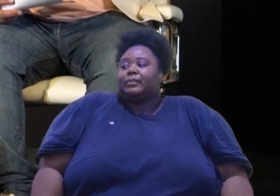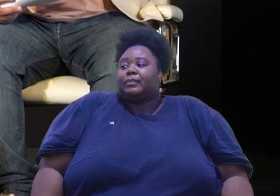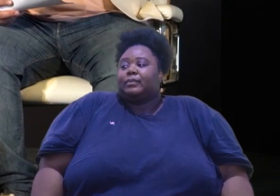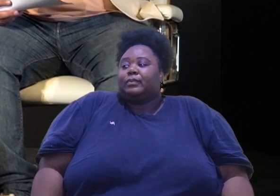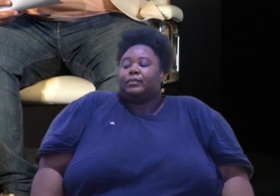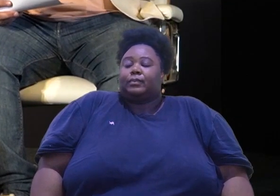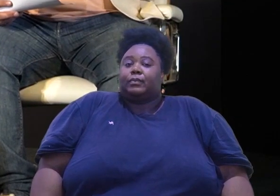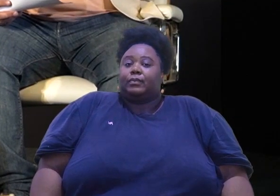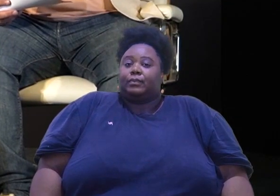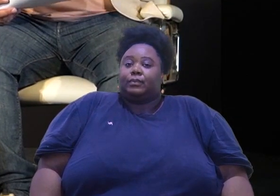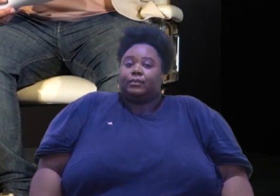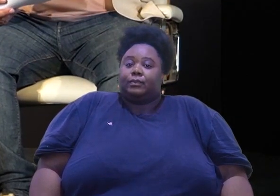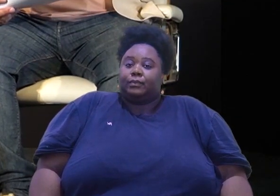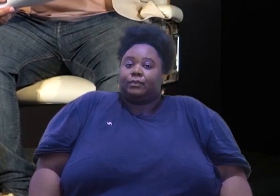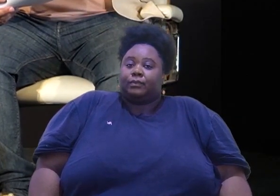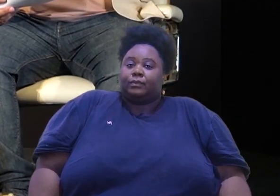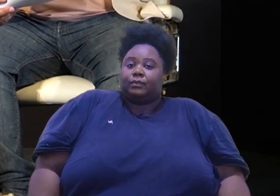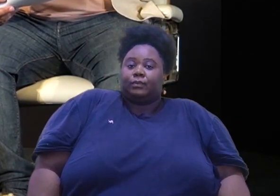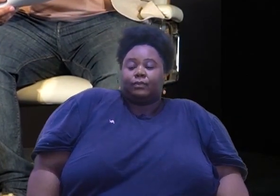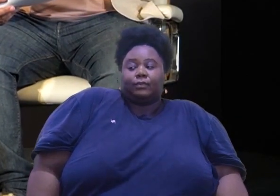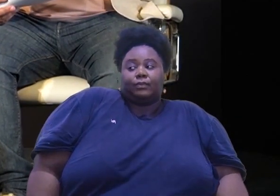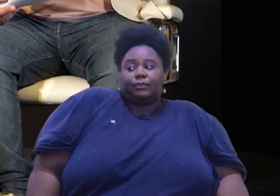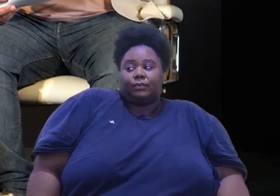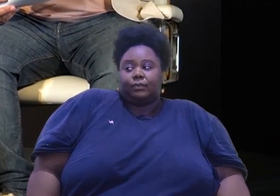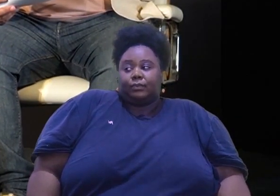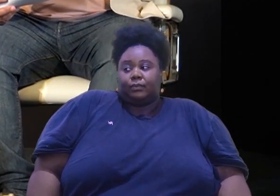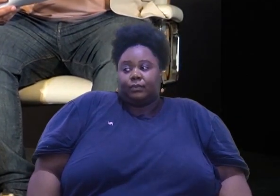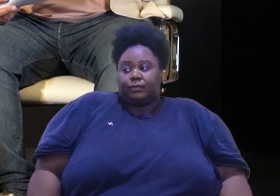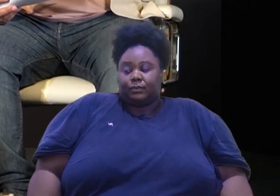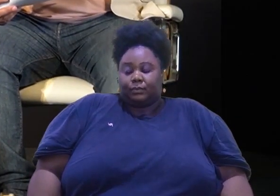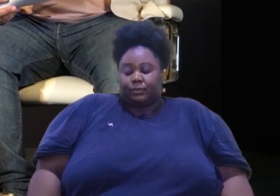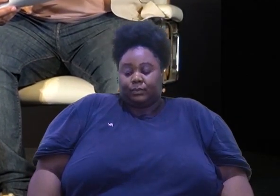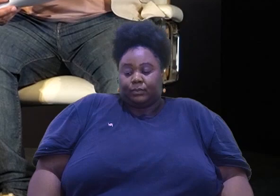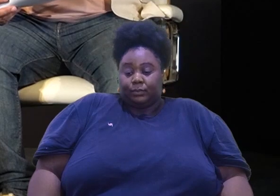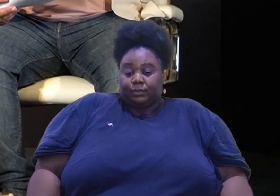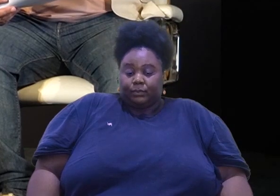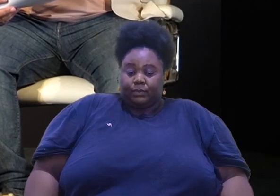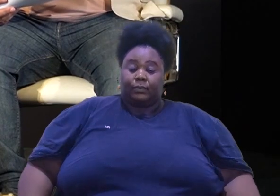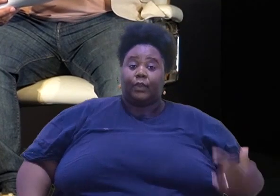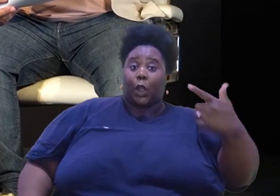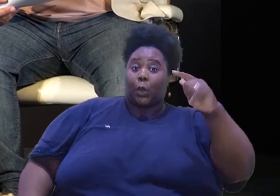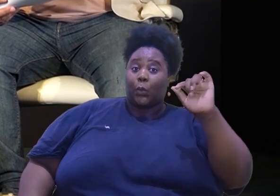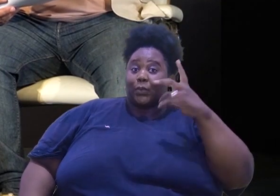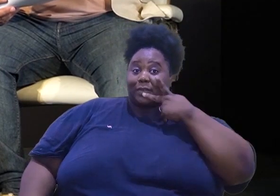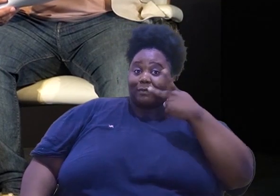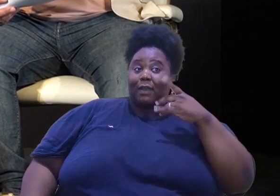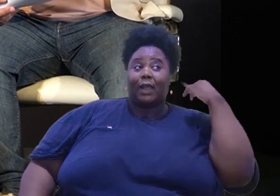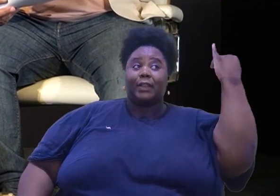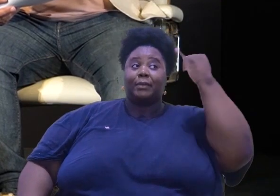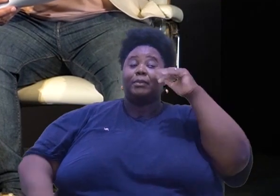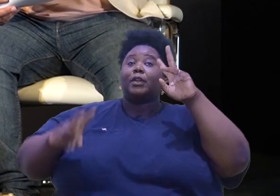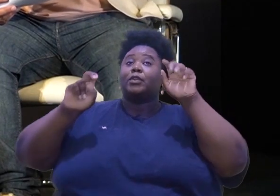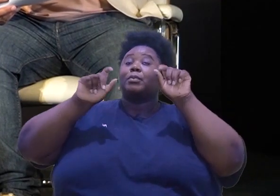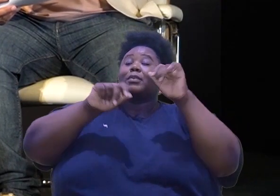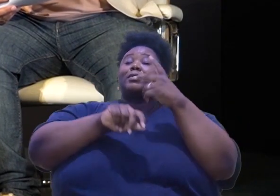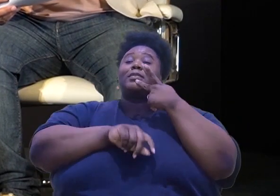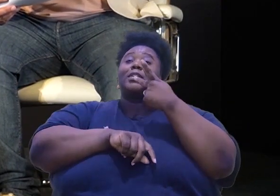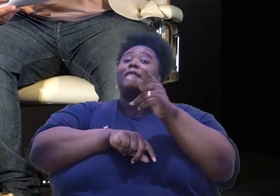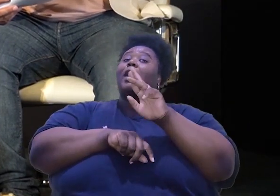Outro comentário importante é sobre o que você diz que na verdade, que não tem a